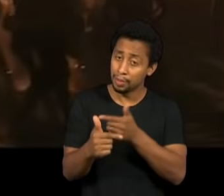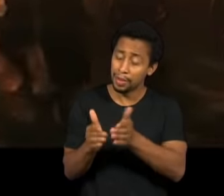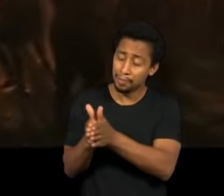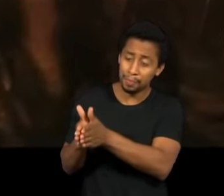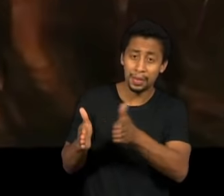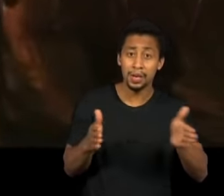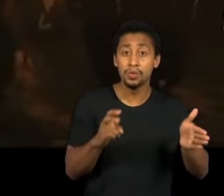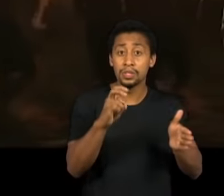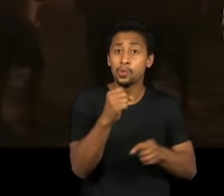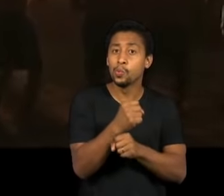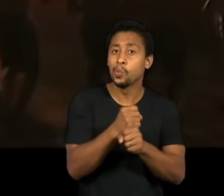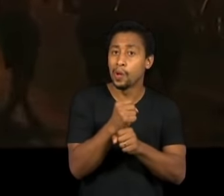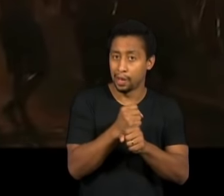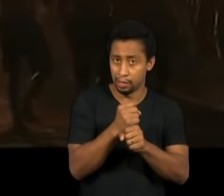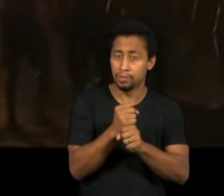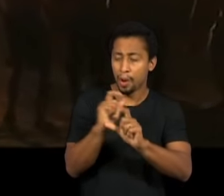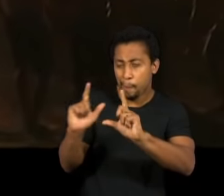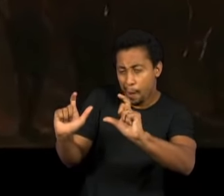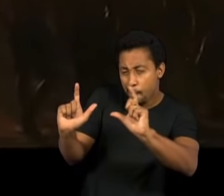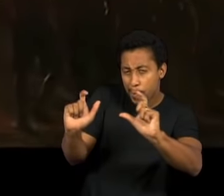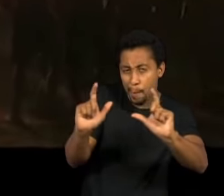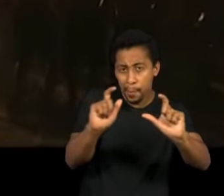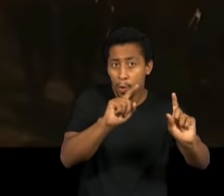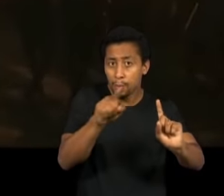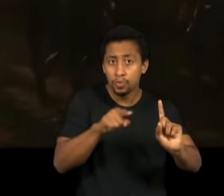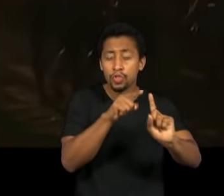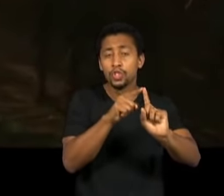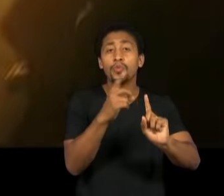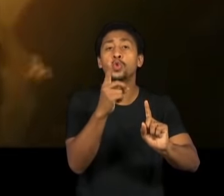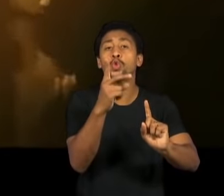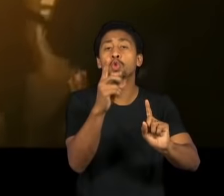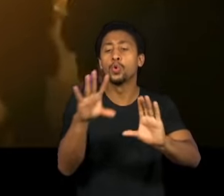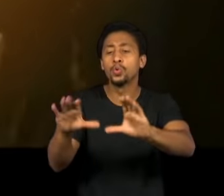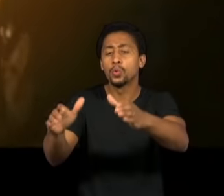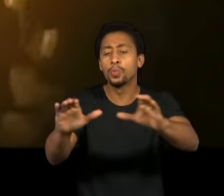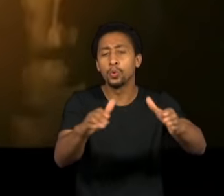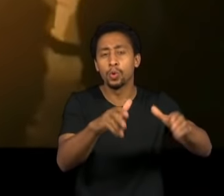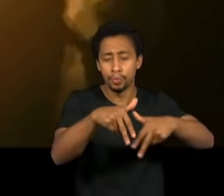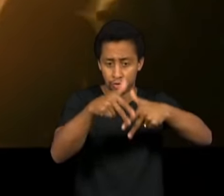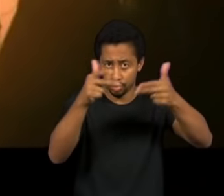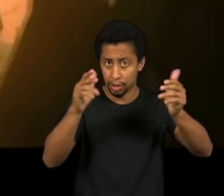12 etnias. Com o projeto, ele ainda quer chegar a 15.